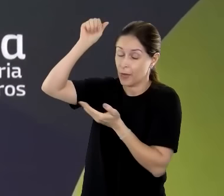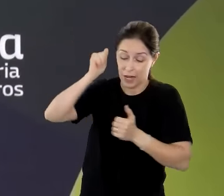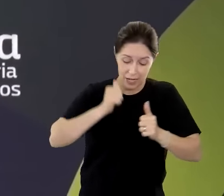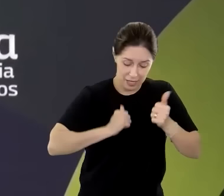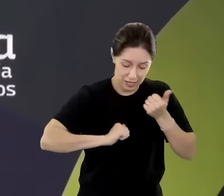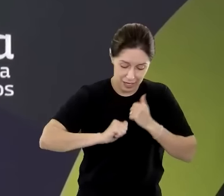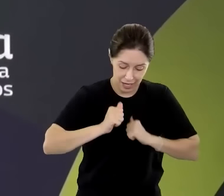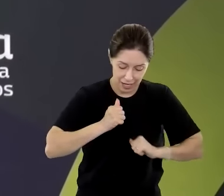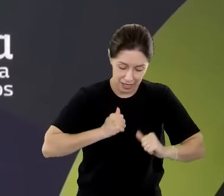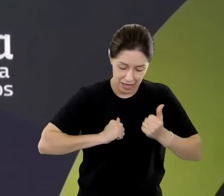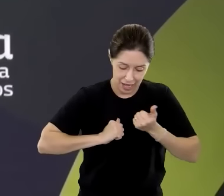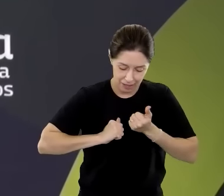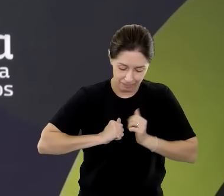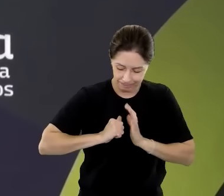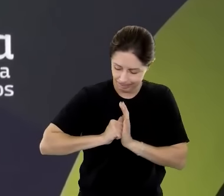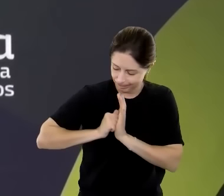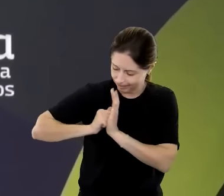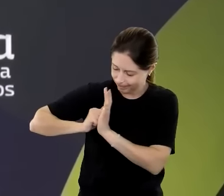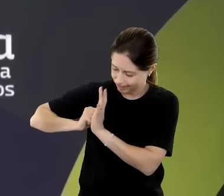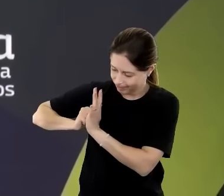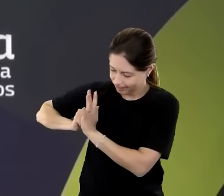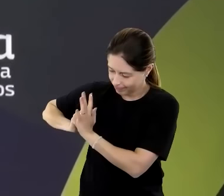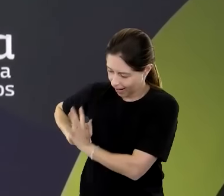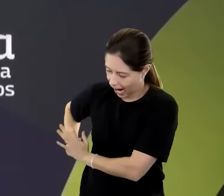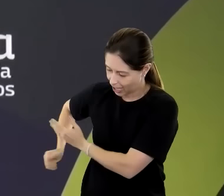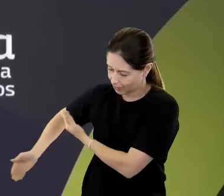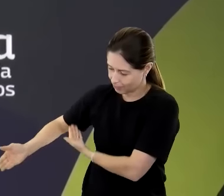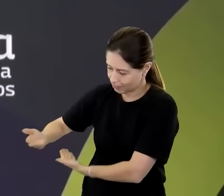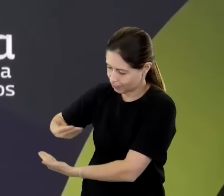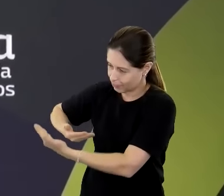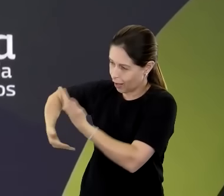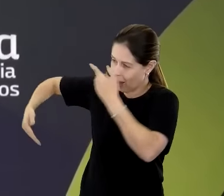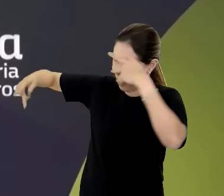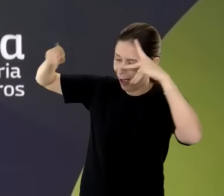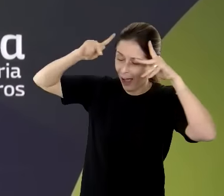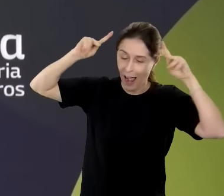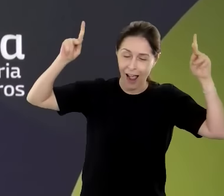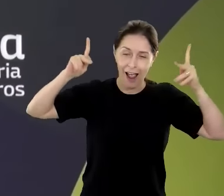levar para casa hoje a paz de Deus que excede todo entendimento.